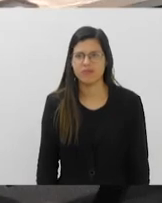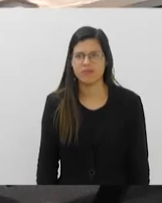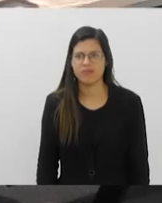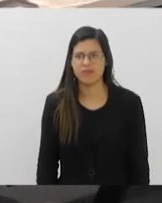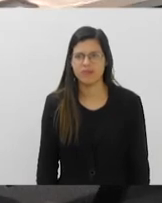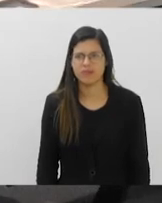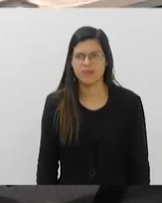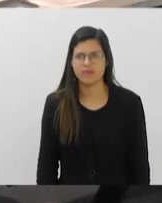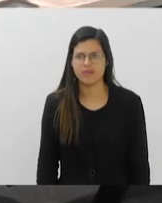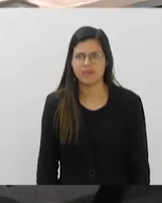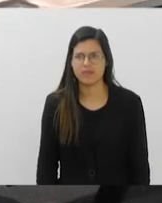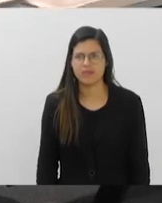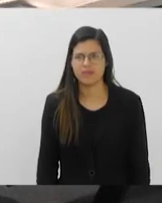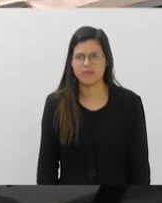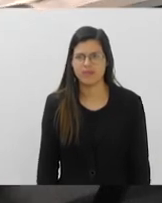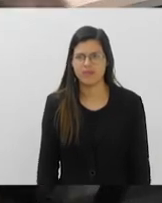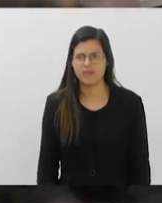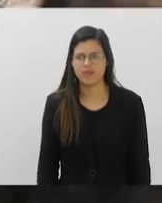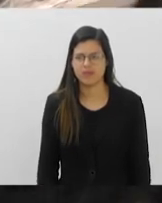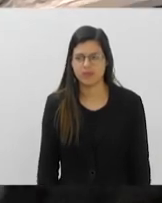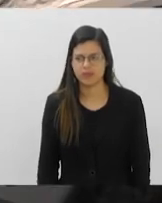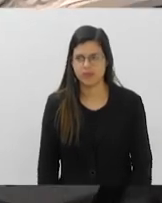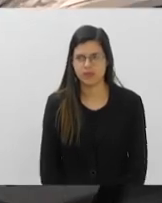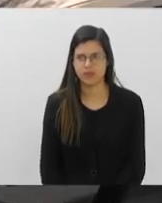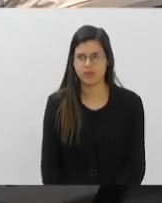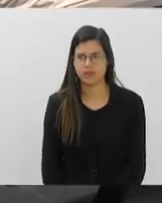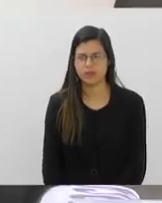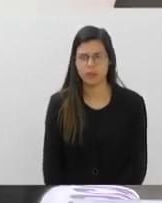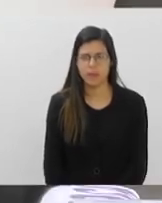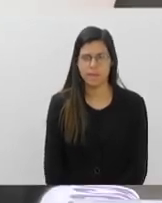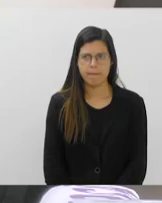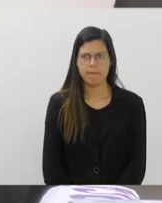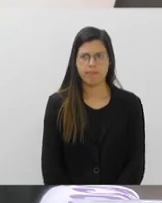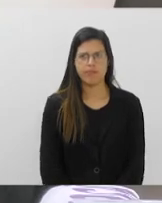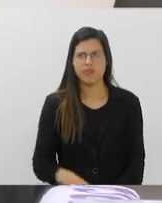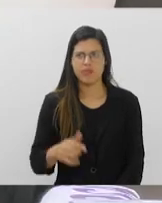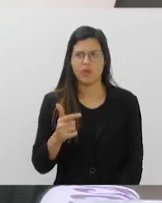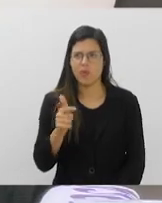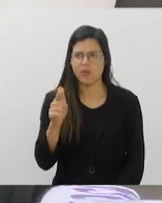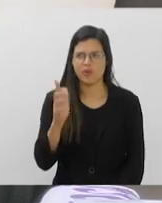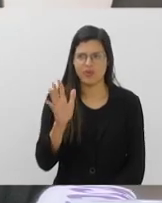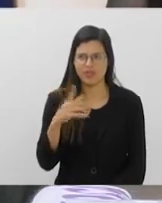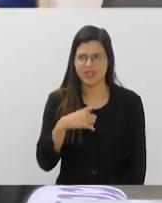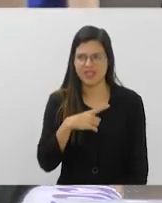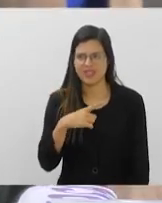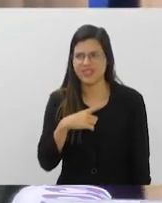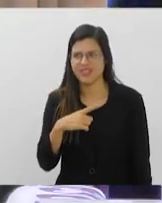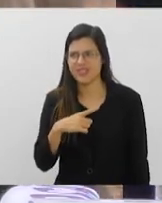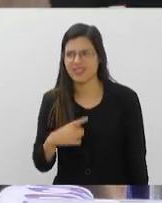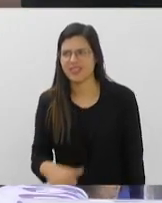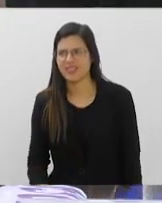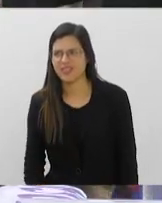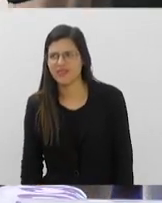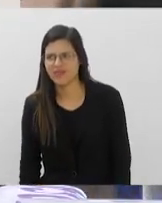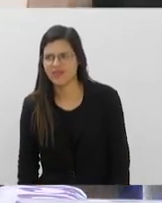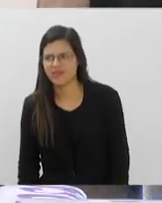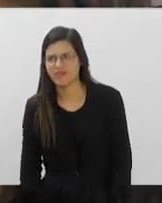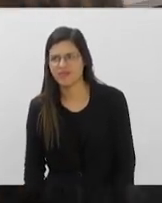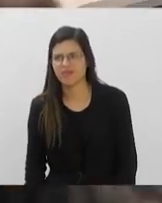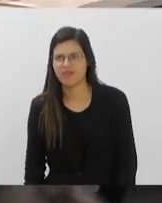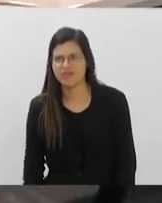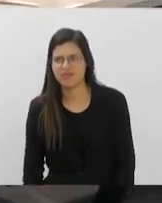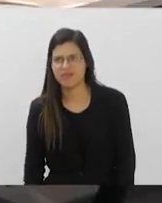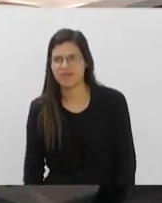dedicatória Linda obrigada Olha esse é o novo ó o outro eu já tenho tá gente linda